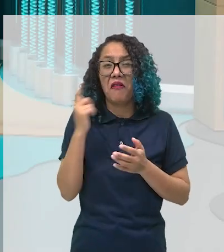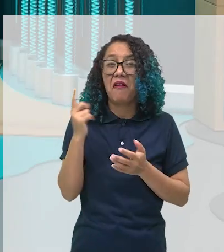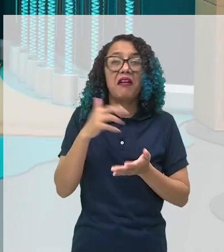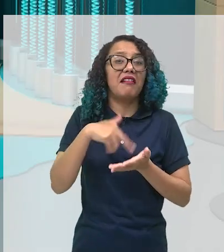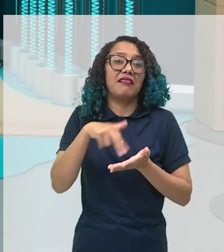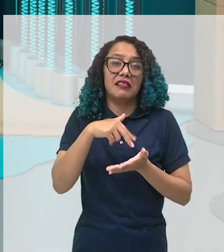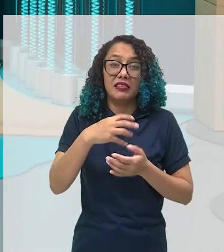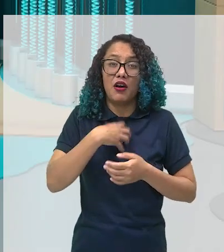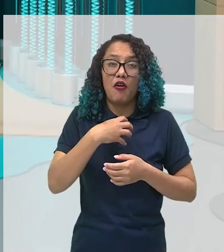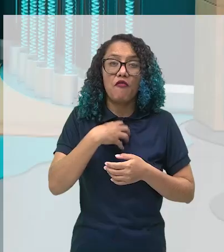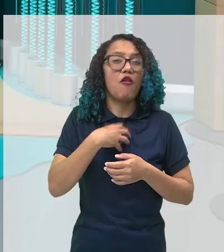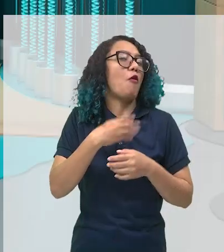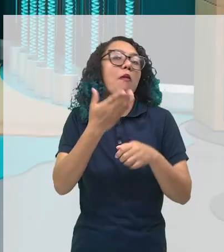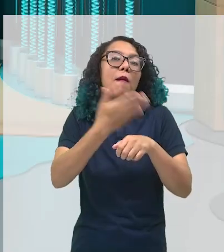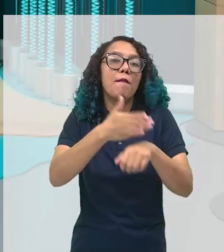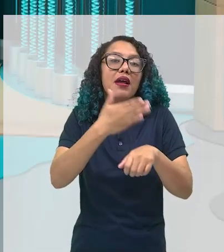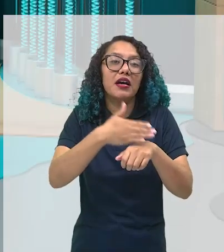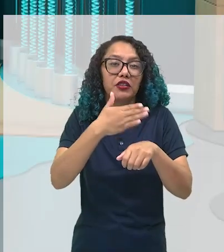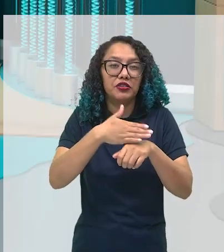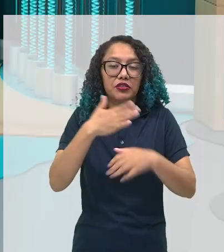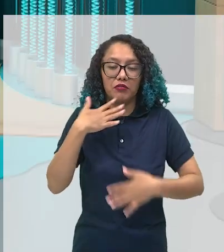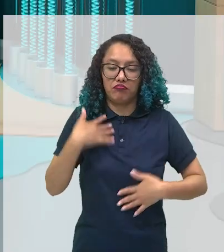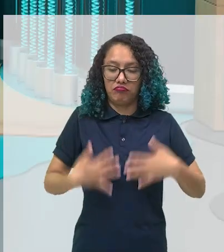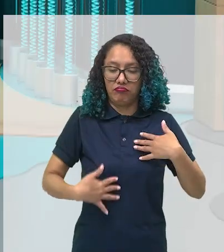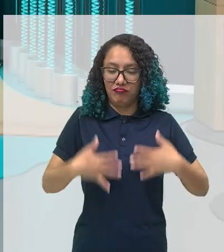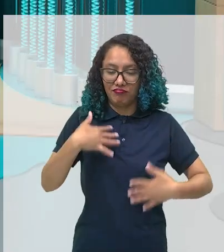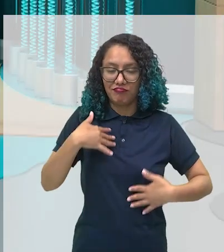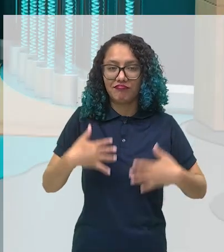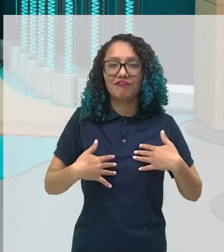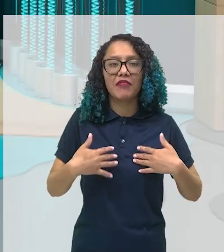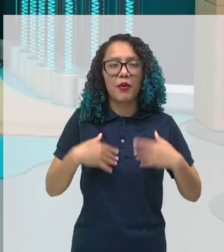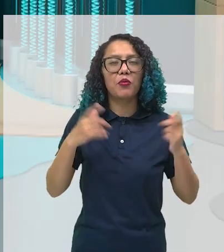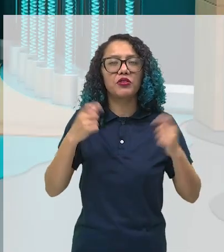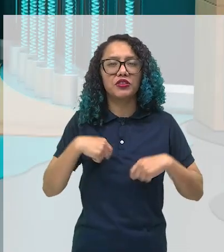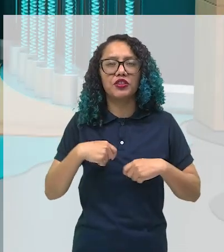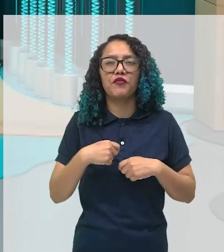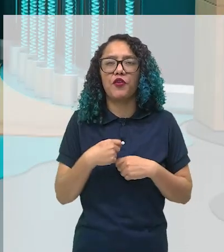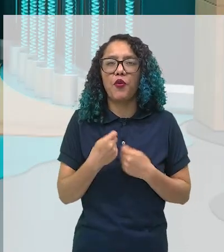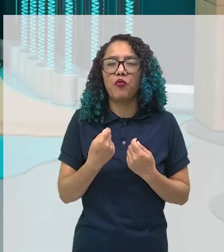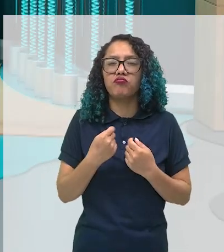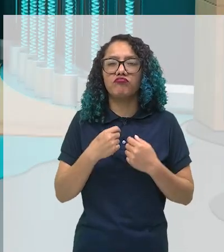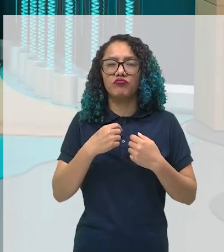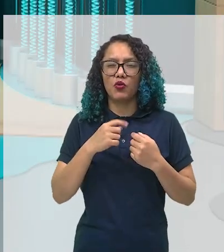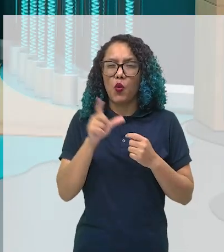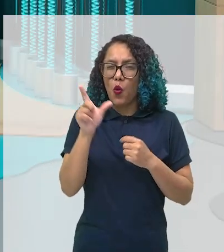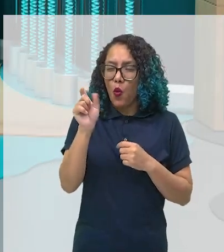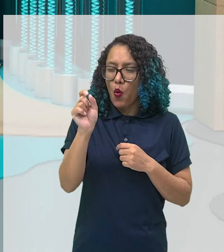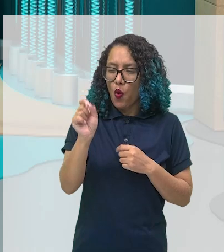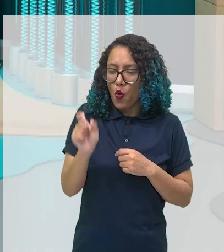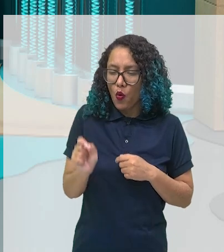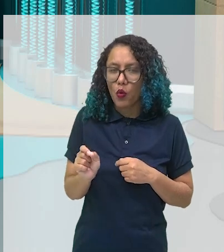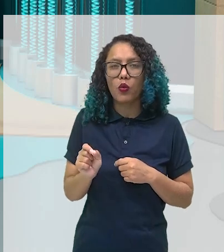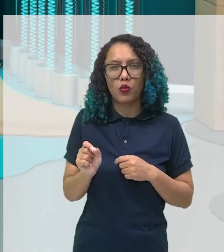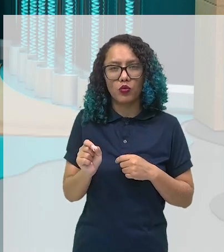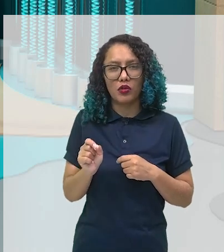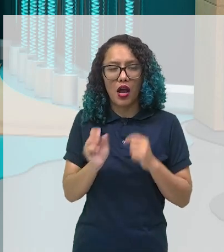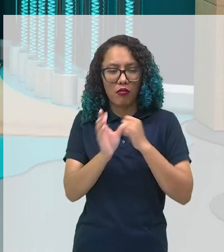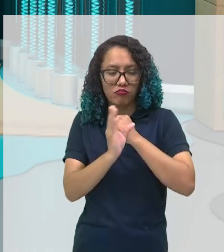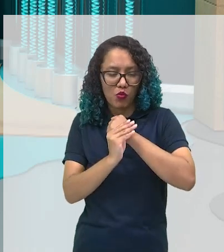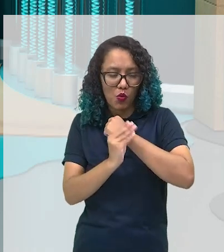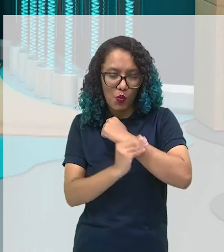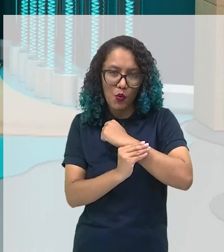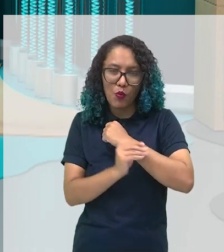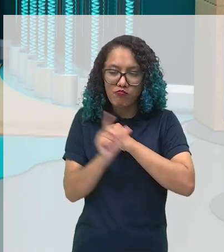ótima prática corporal que vai fortalecer esses músculos da coluna para que